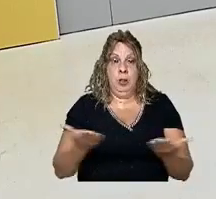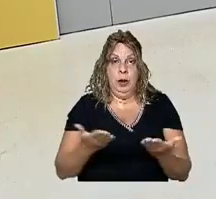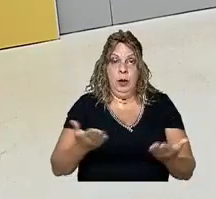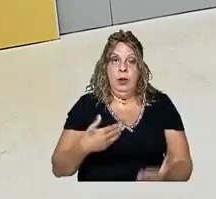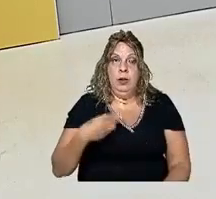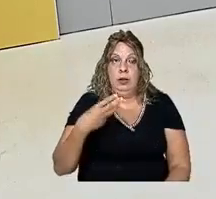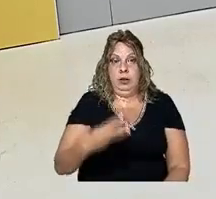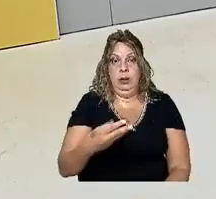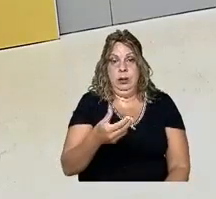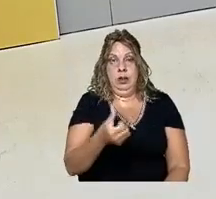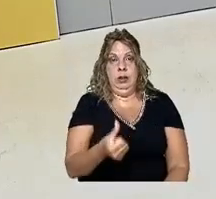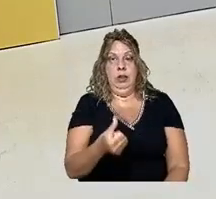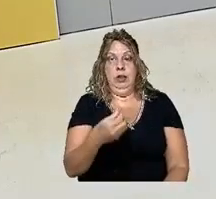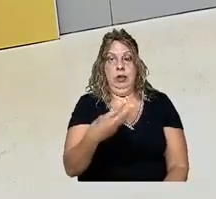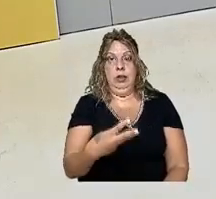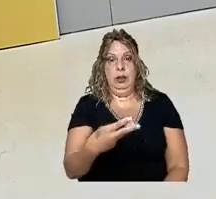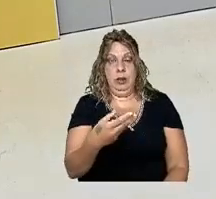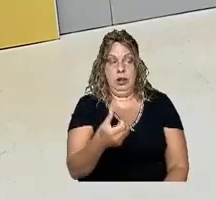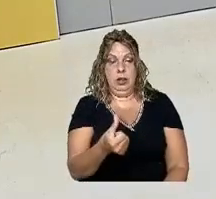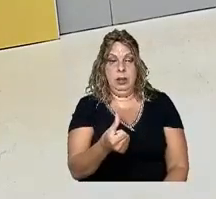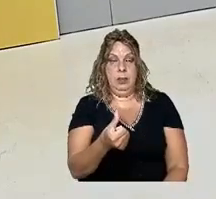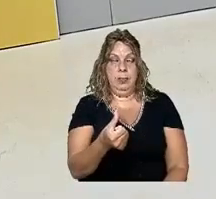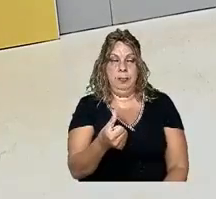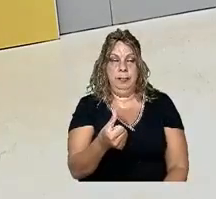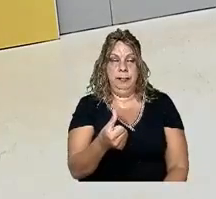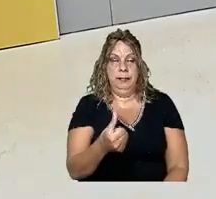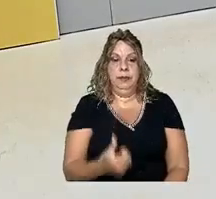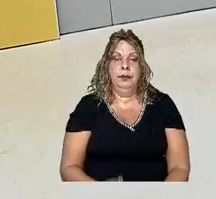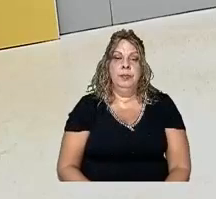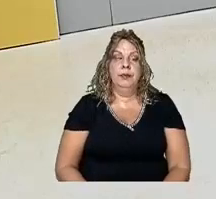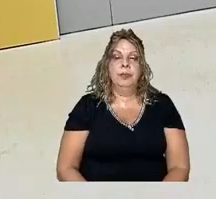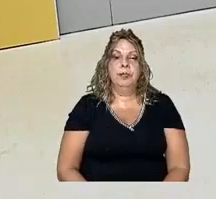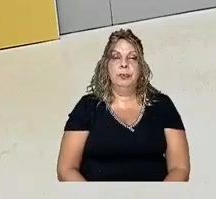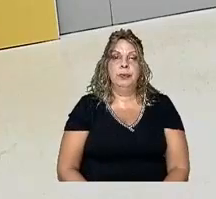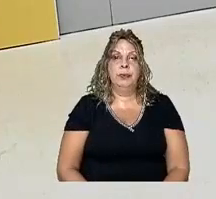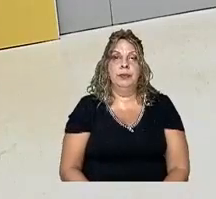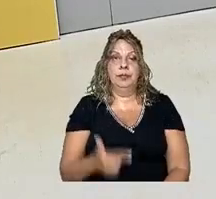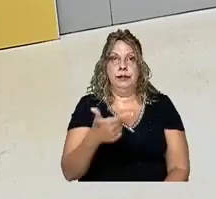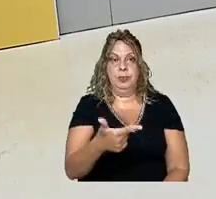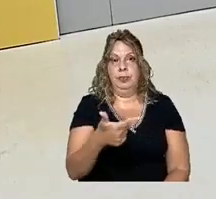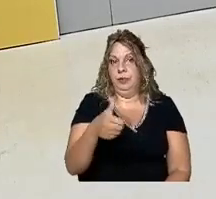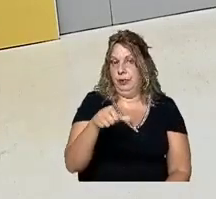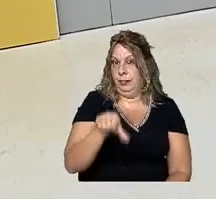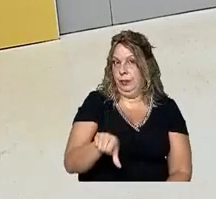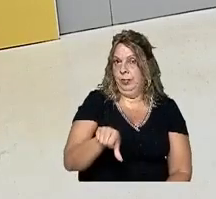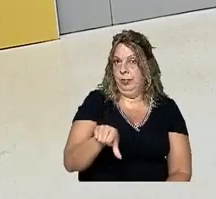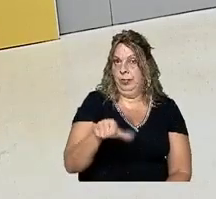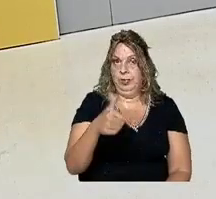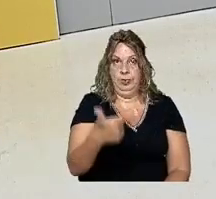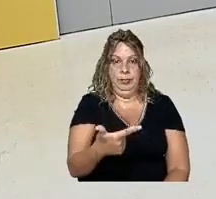Número 36. Subiu agora o 36, subiu também o número 29.